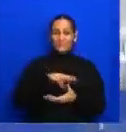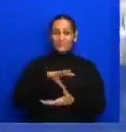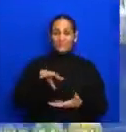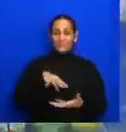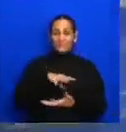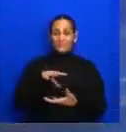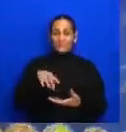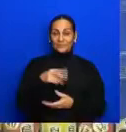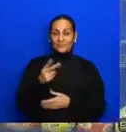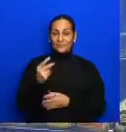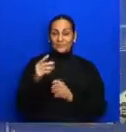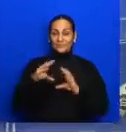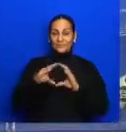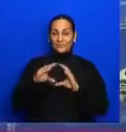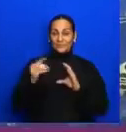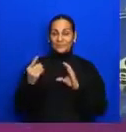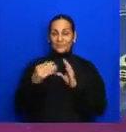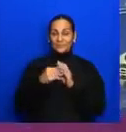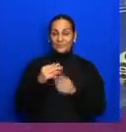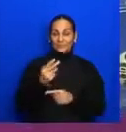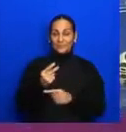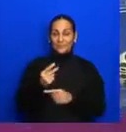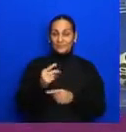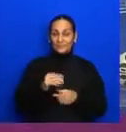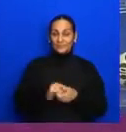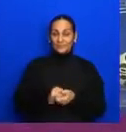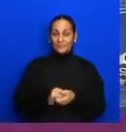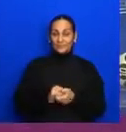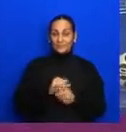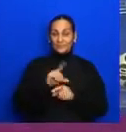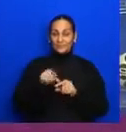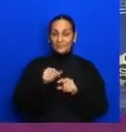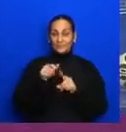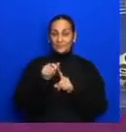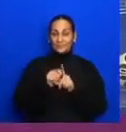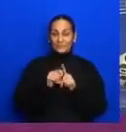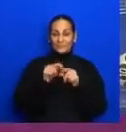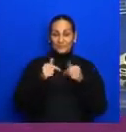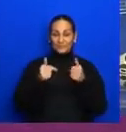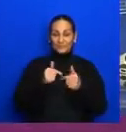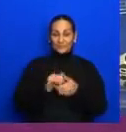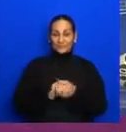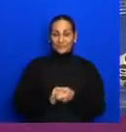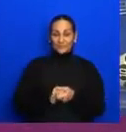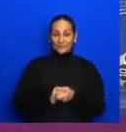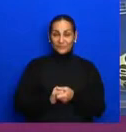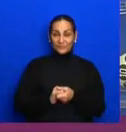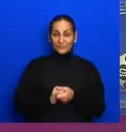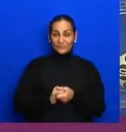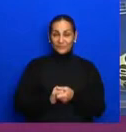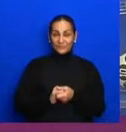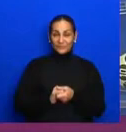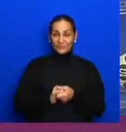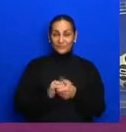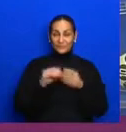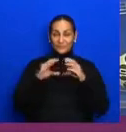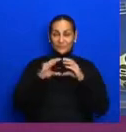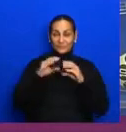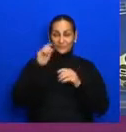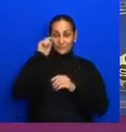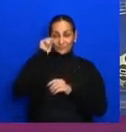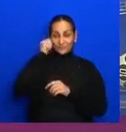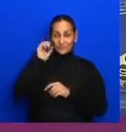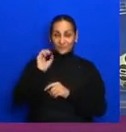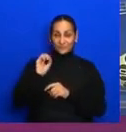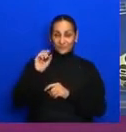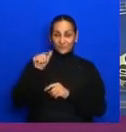carregado, embaralhando 12 bolas numeradas de 01 a 12. Sorteio do mês da sorte. Bola